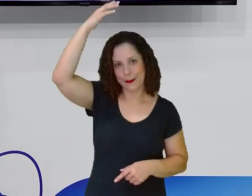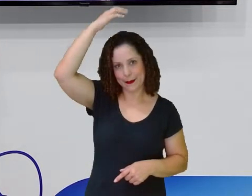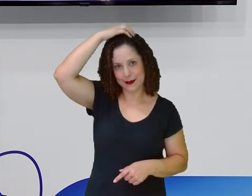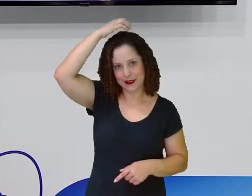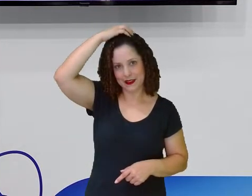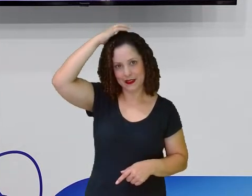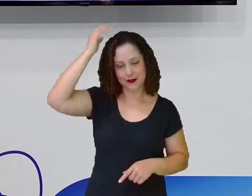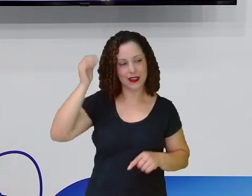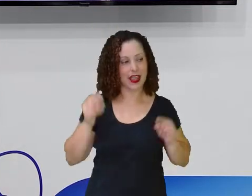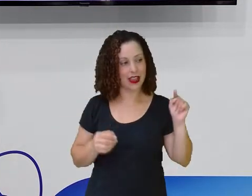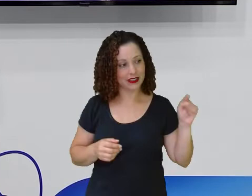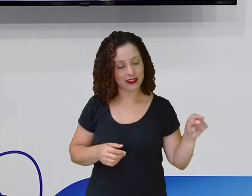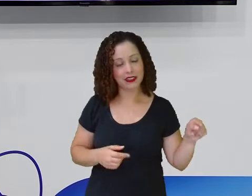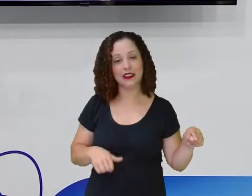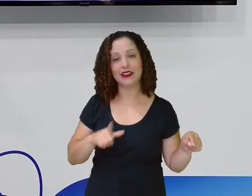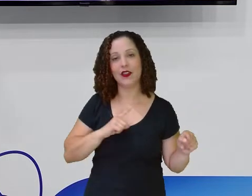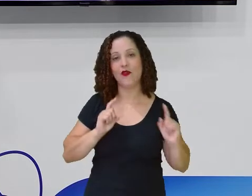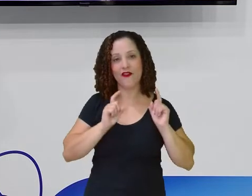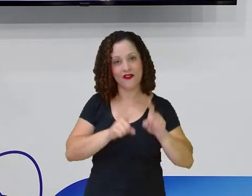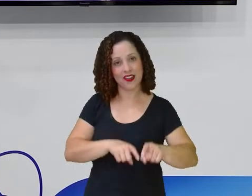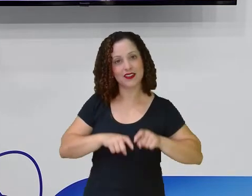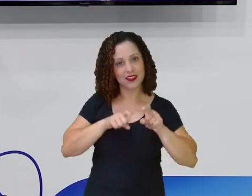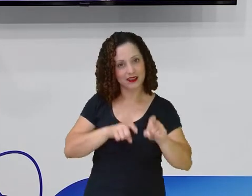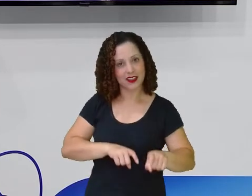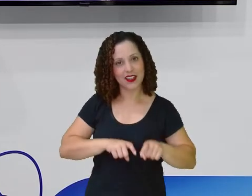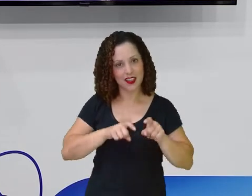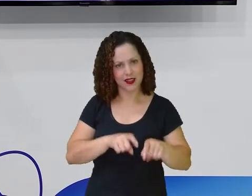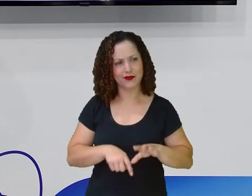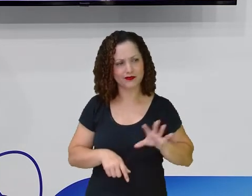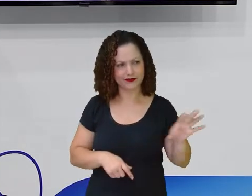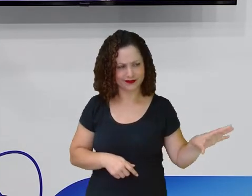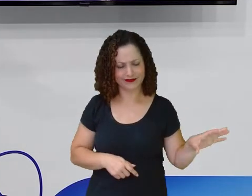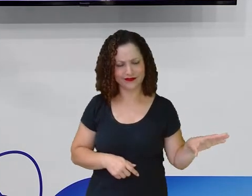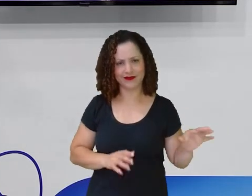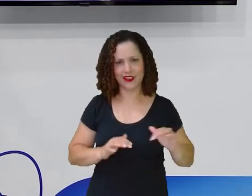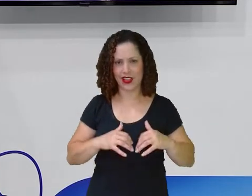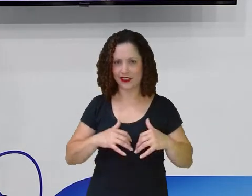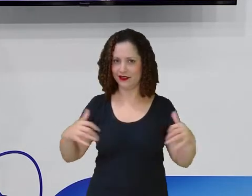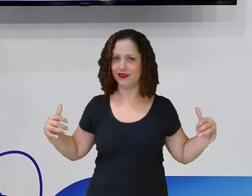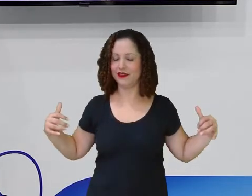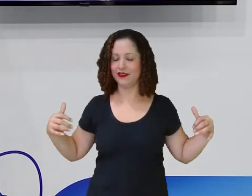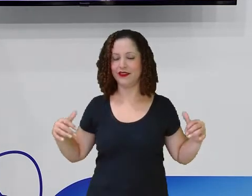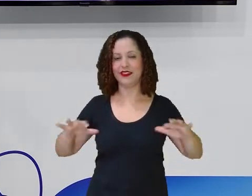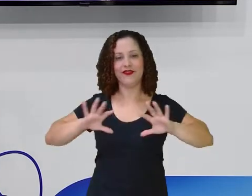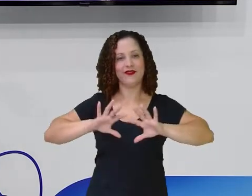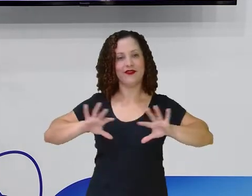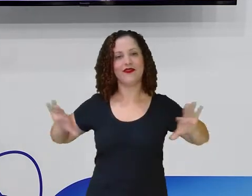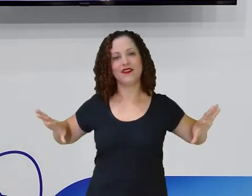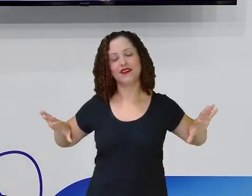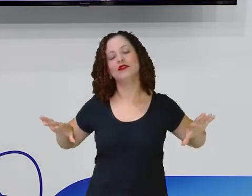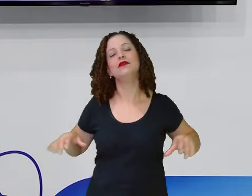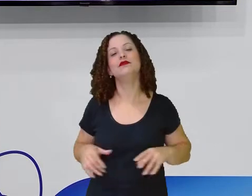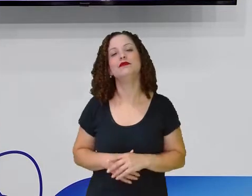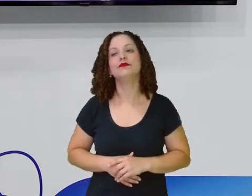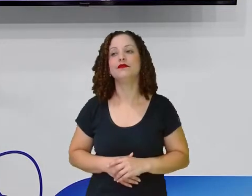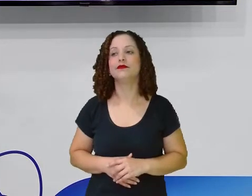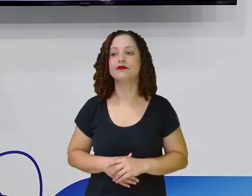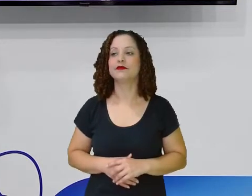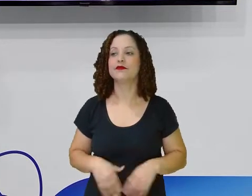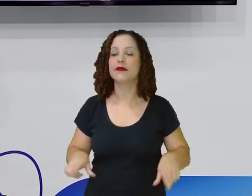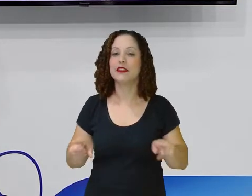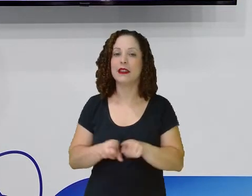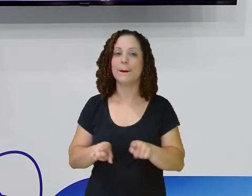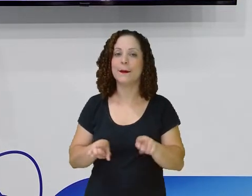nós temos um fazendeiro. Tem tudo a ver, né, gente? Fazenda, floresta, saci, tá tudo ali no contexto. E também